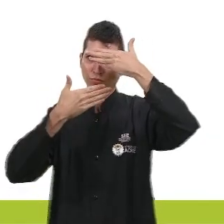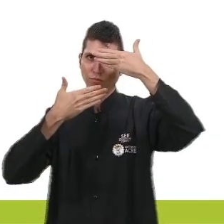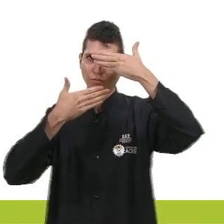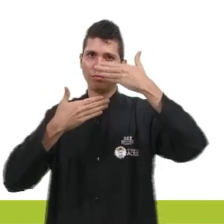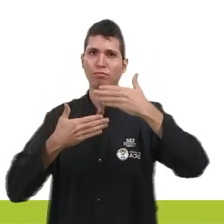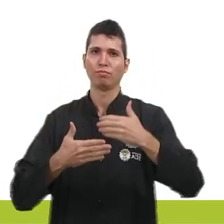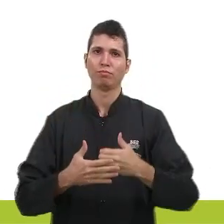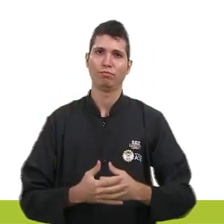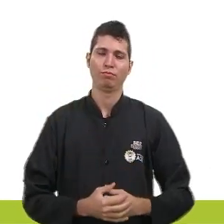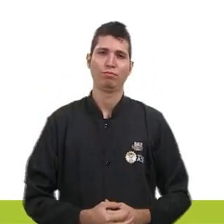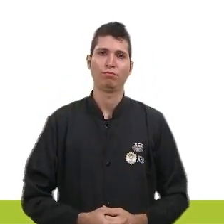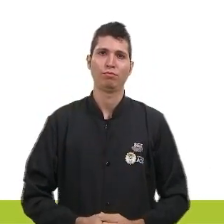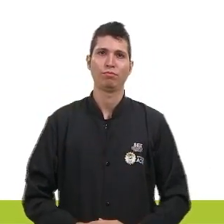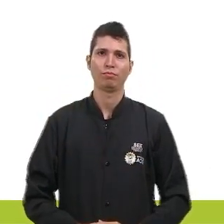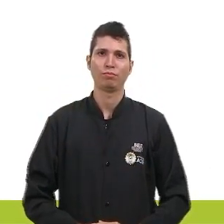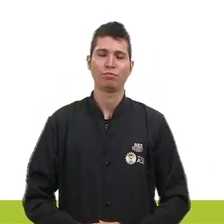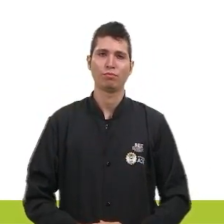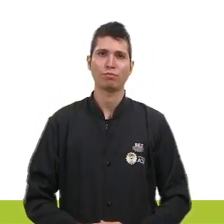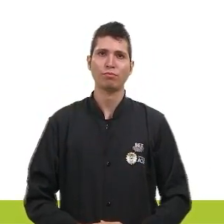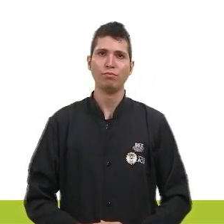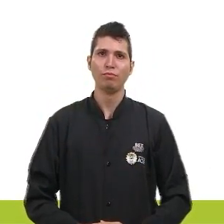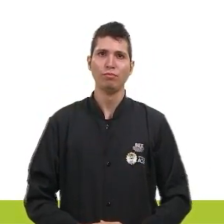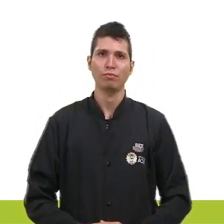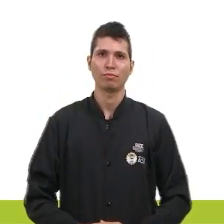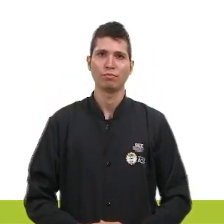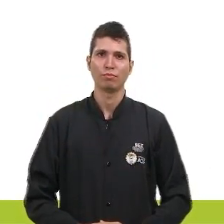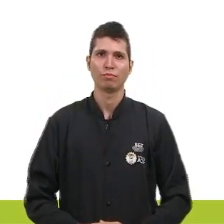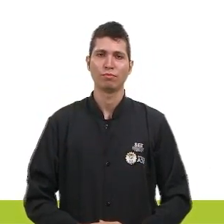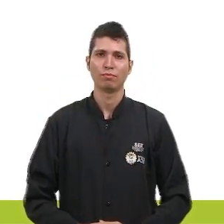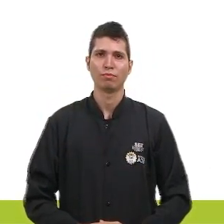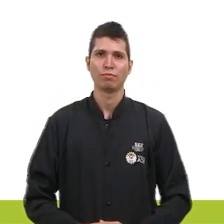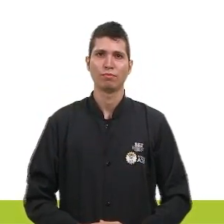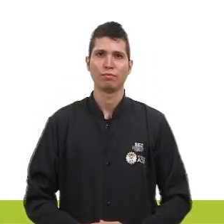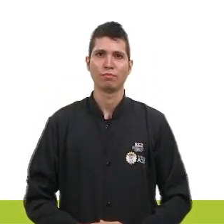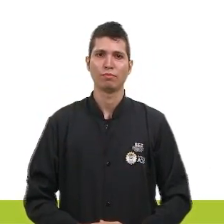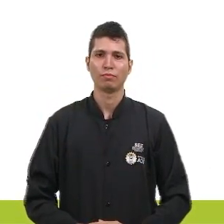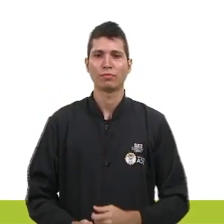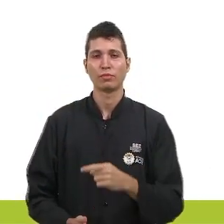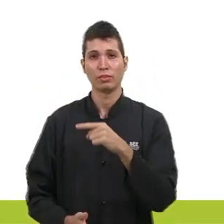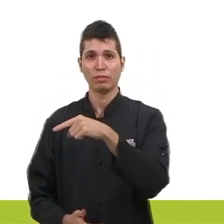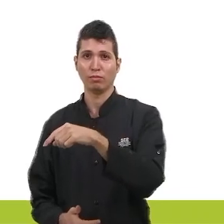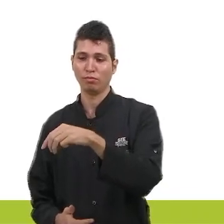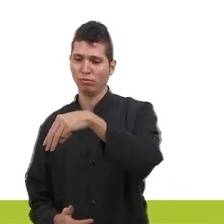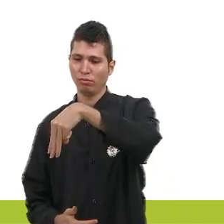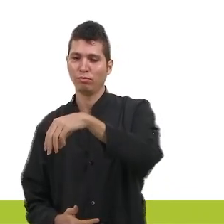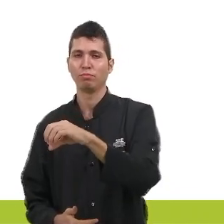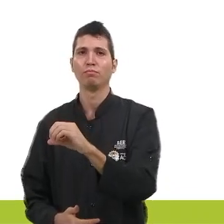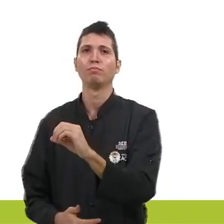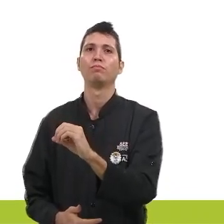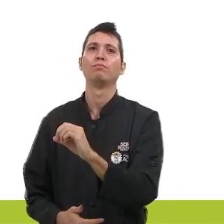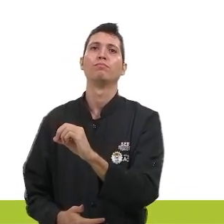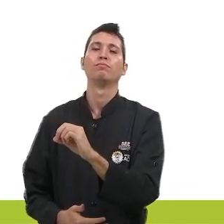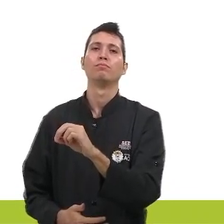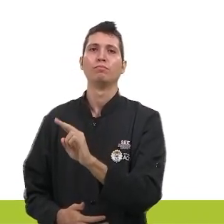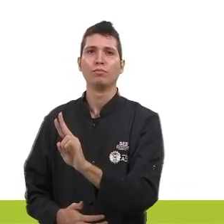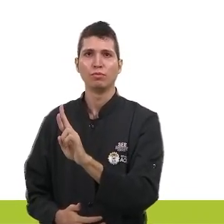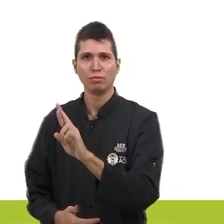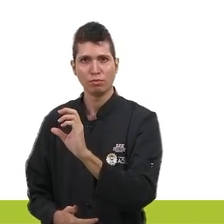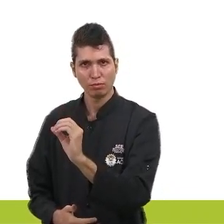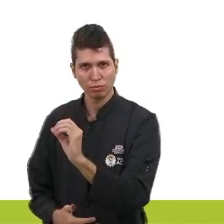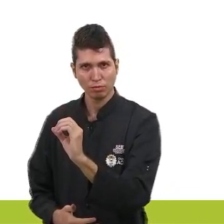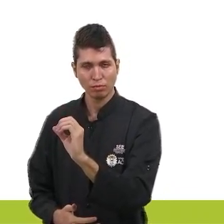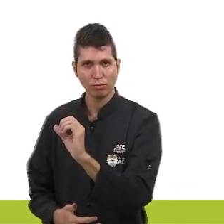A religião muçulmana. A religião muçulmana que era conduzida pelos mouros, né, que hoje são os árabes.